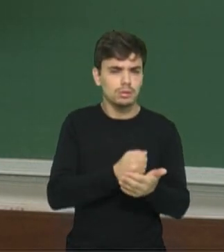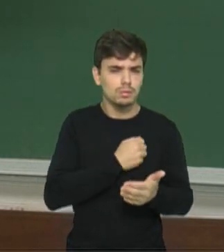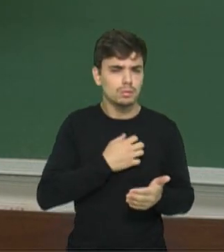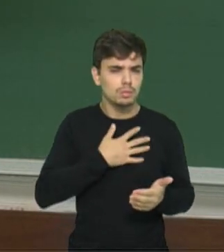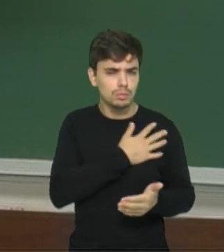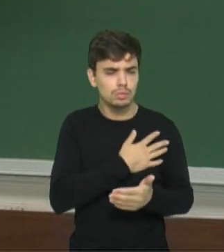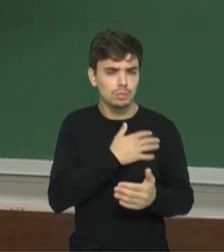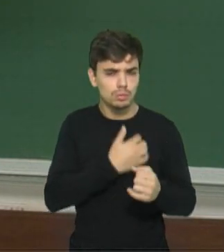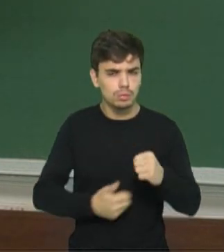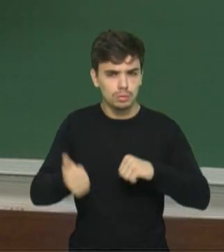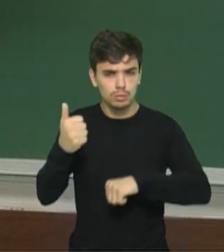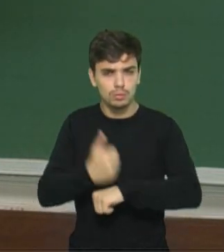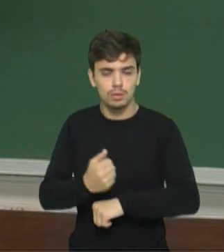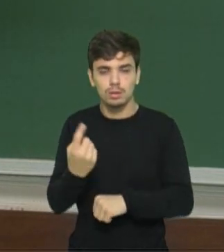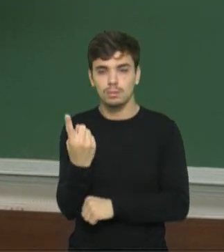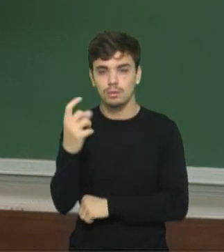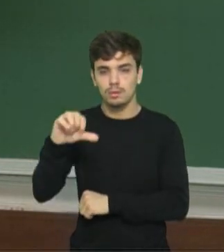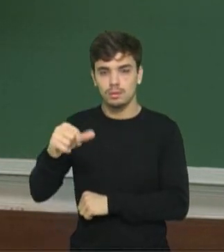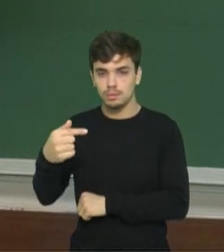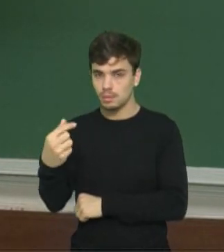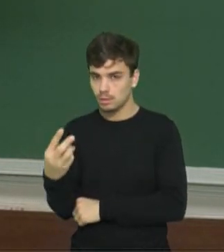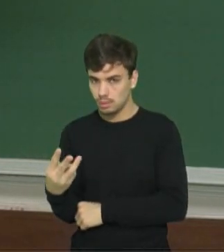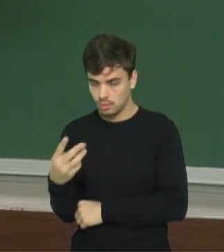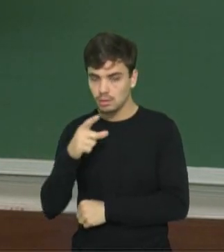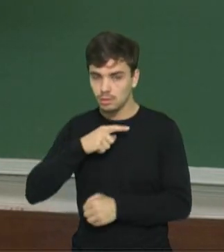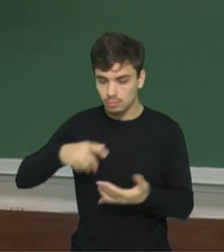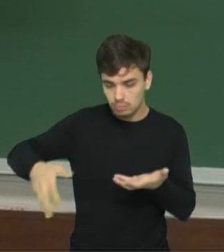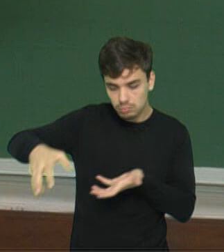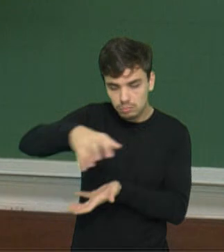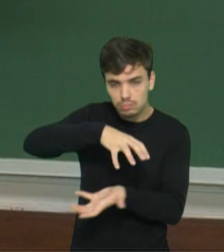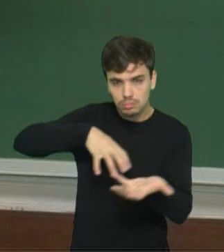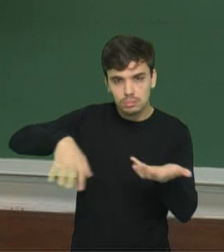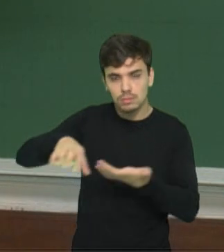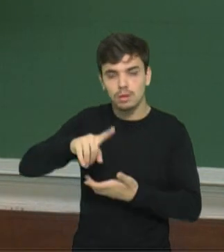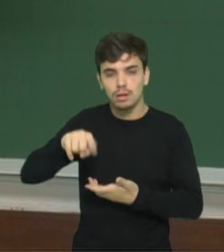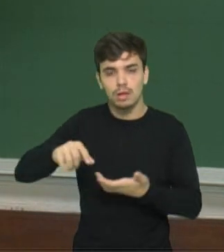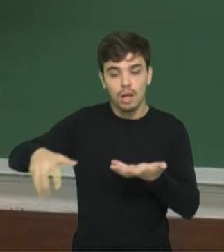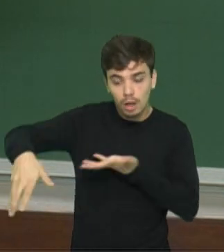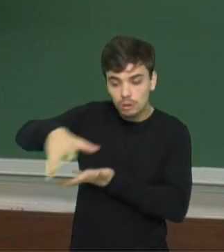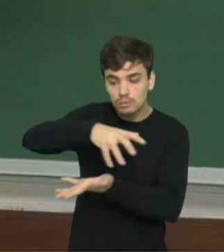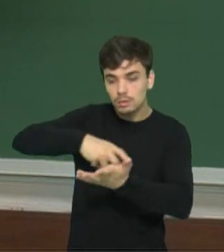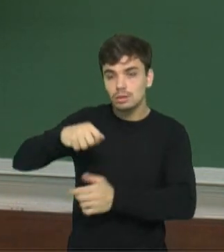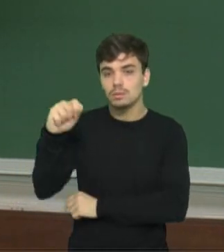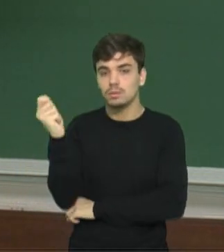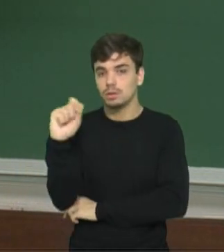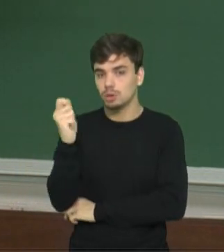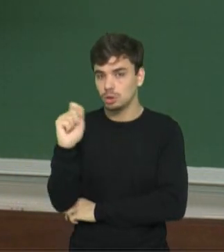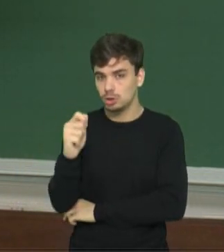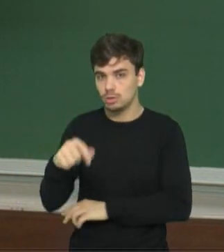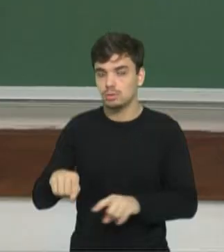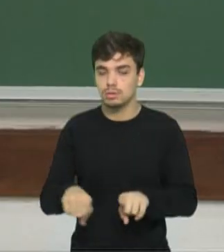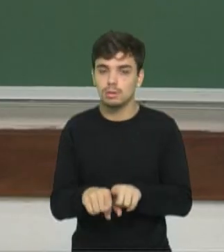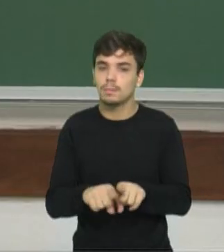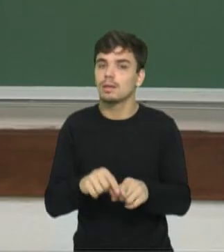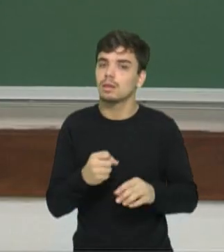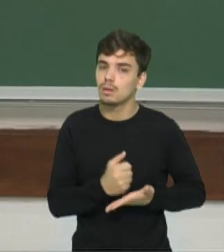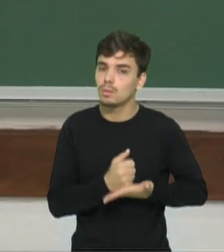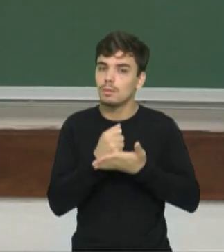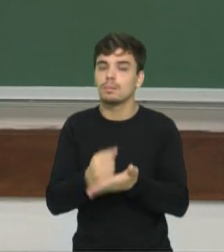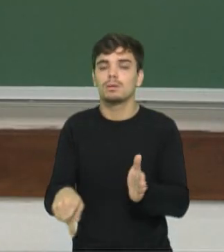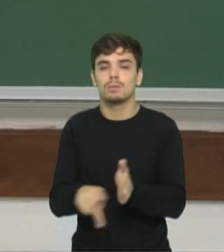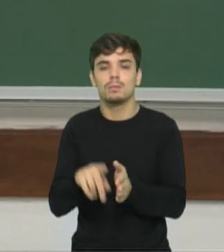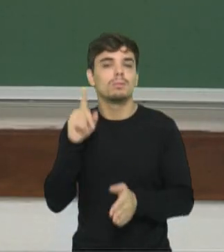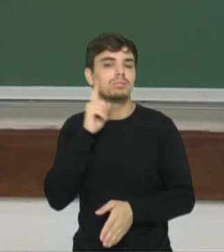até 1973, em um movimento denominado Revolução Argentina, com o apoio, claro, dos Estados Unidos.